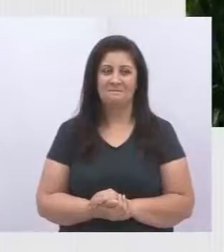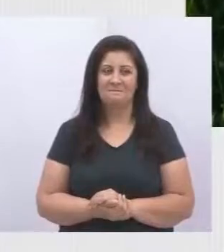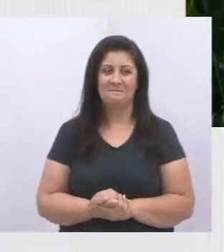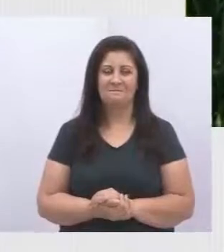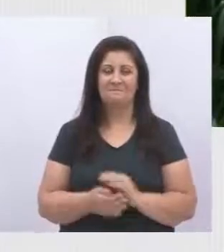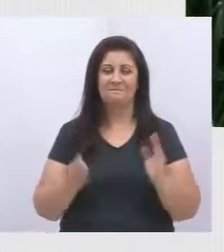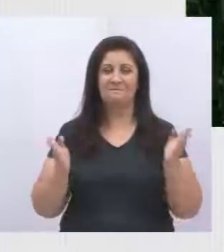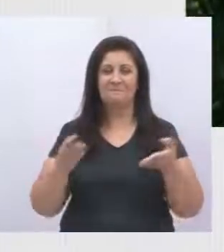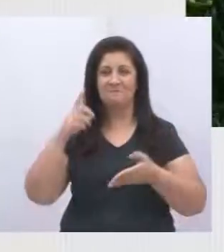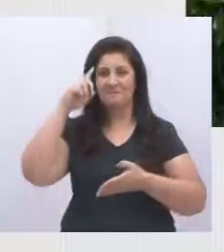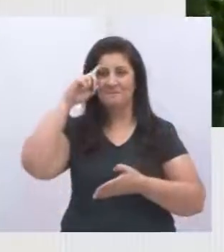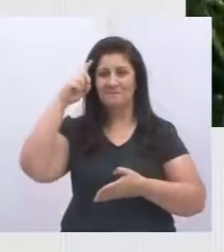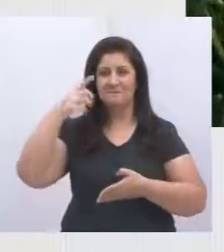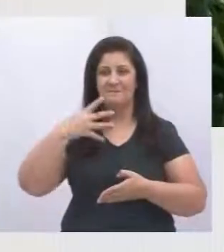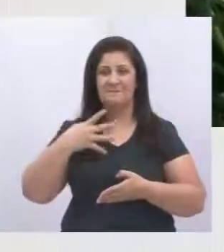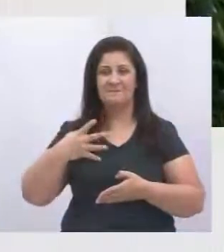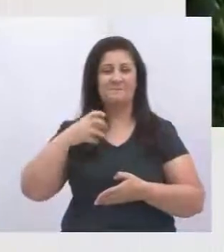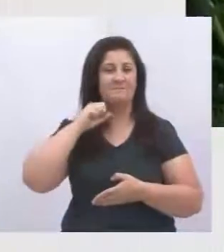Hoje é dia